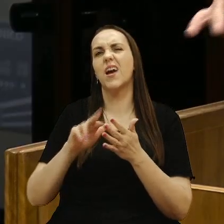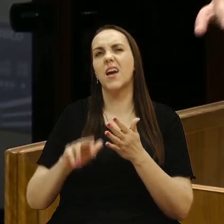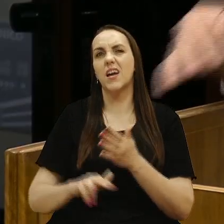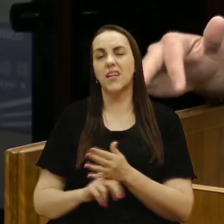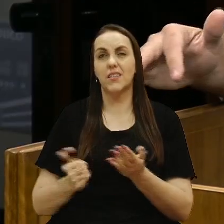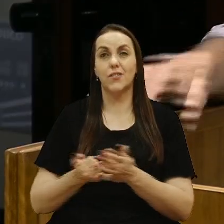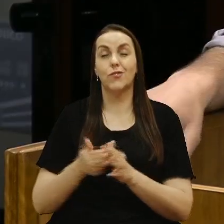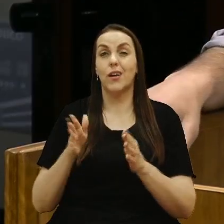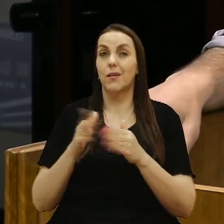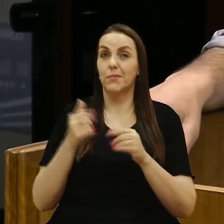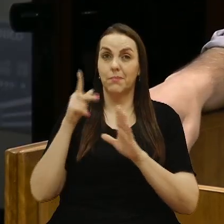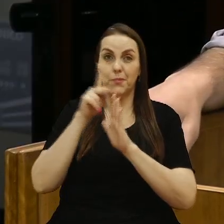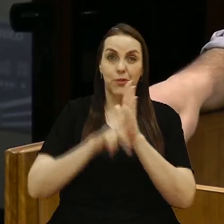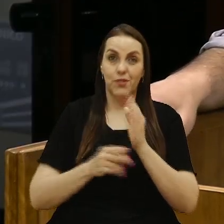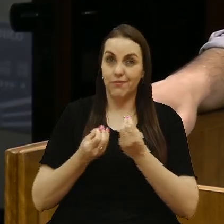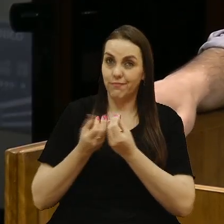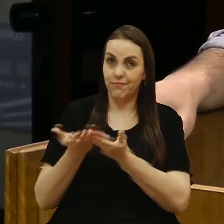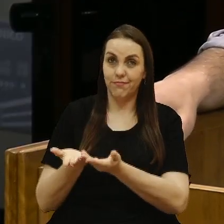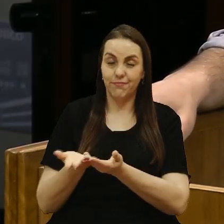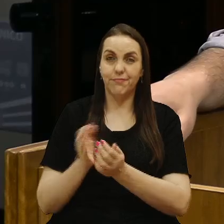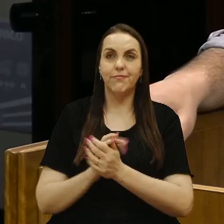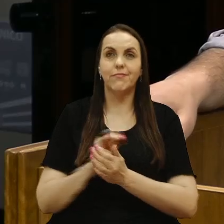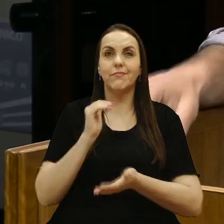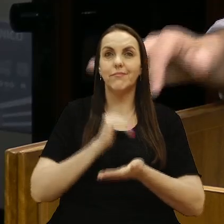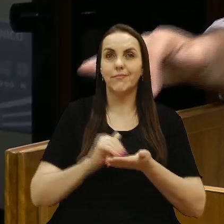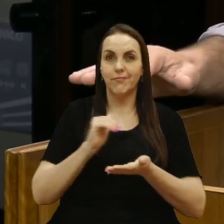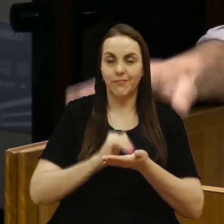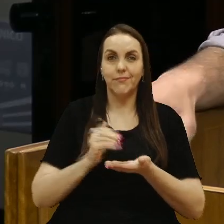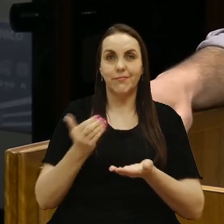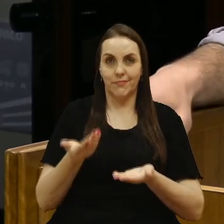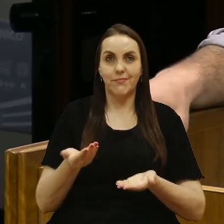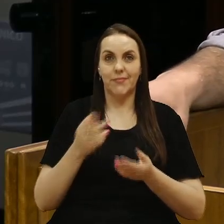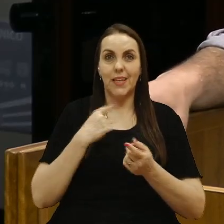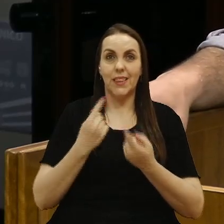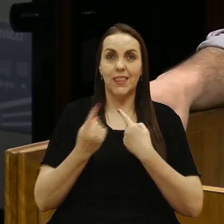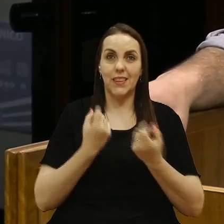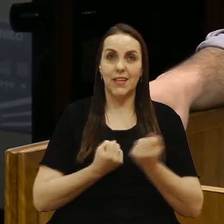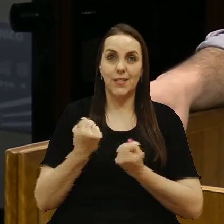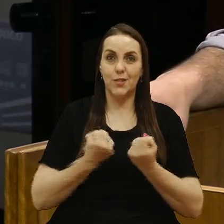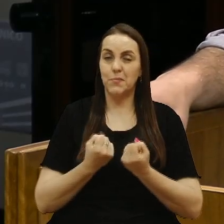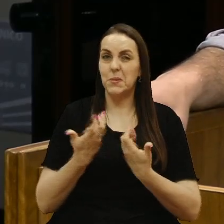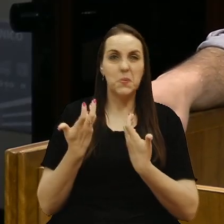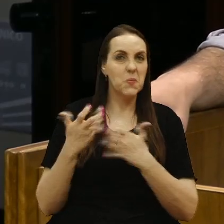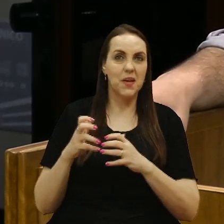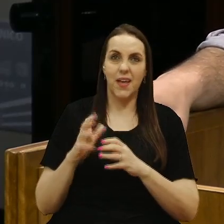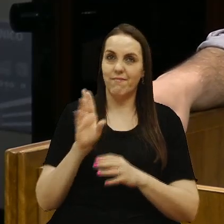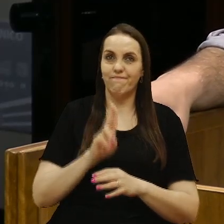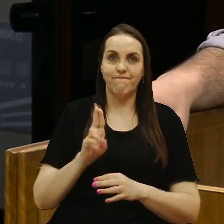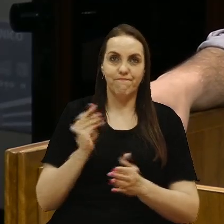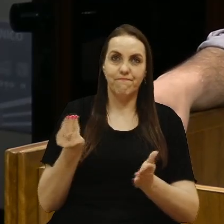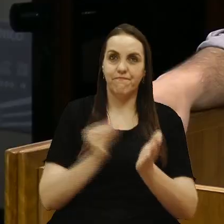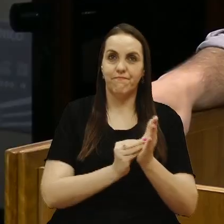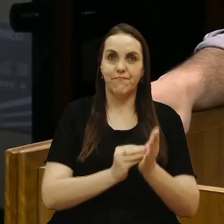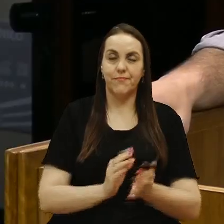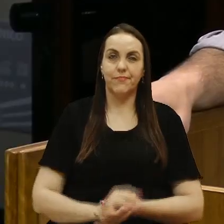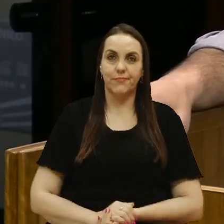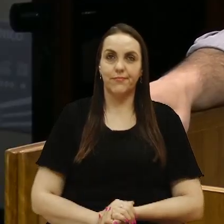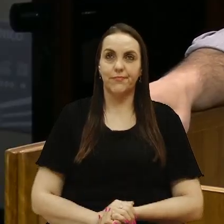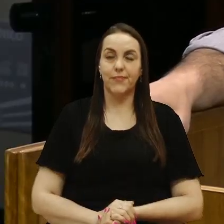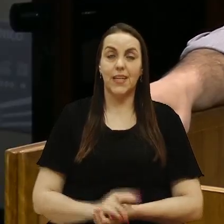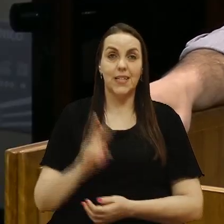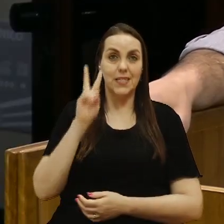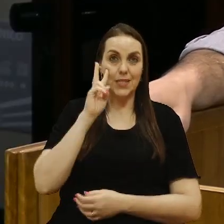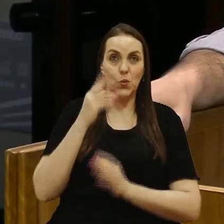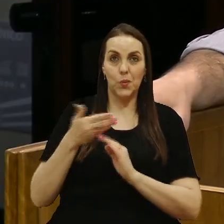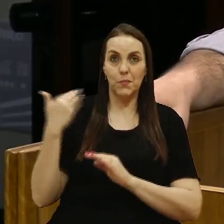Já mandei um projeto para o secretário de trânsito, mas ele não quer implementar. E agora, na última segunda-feira, eu